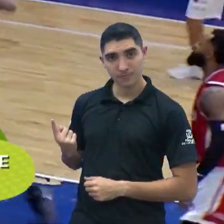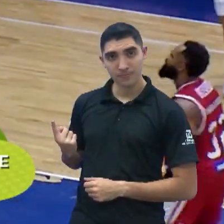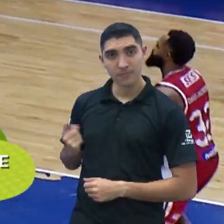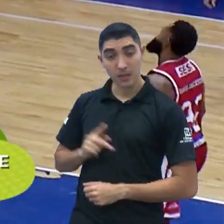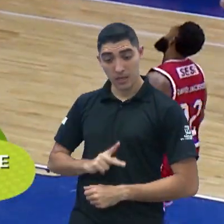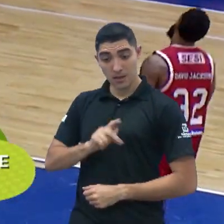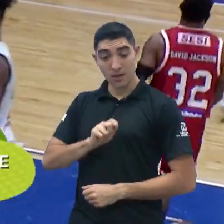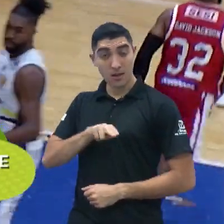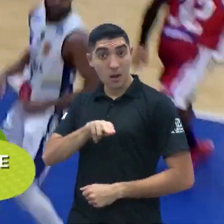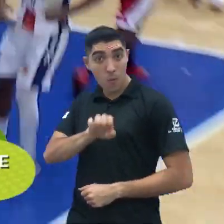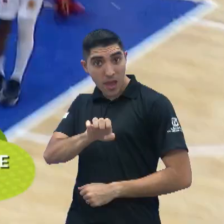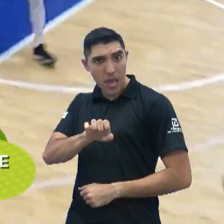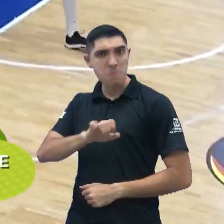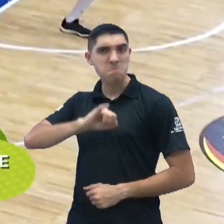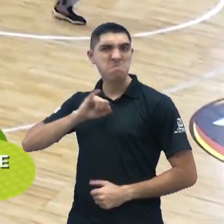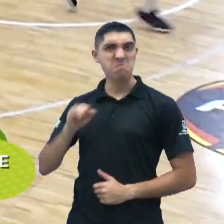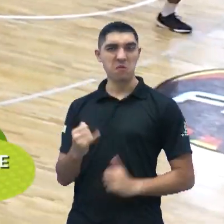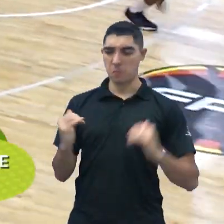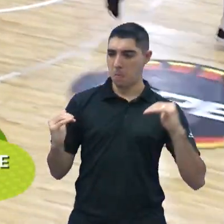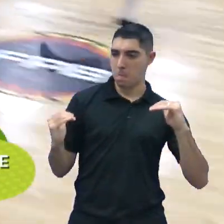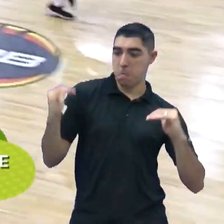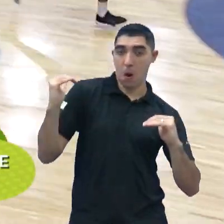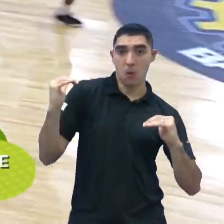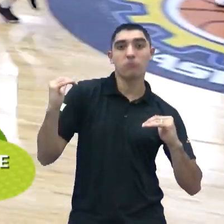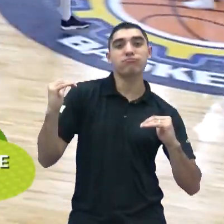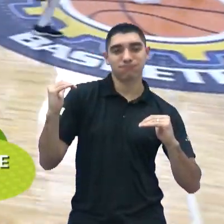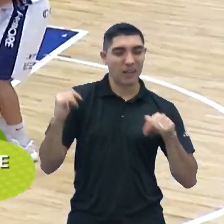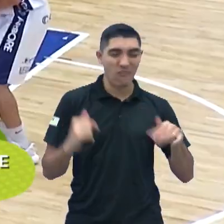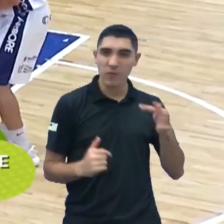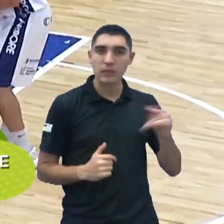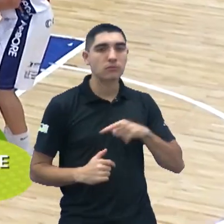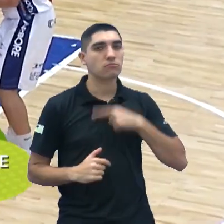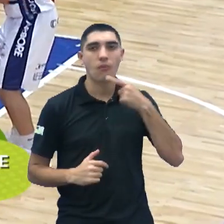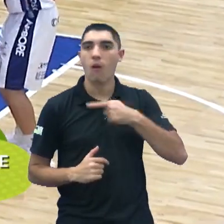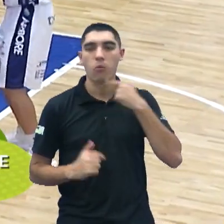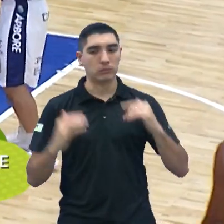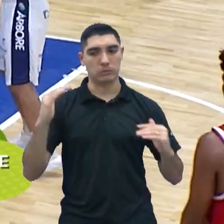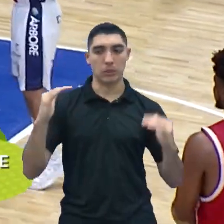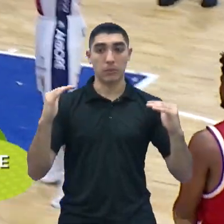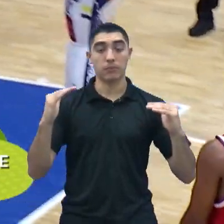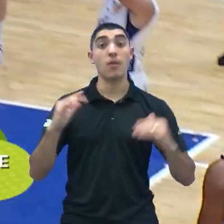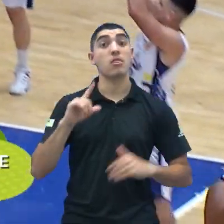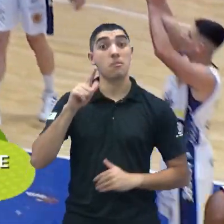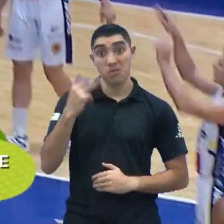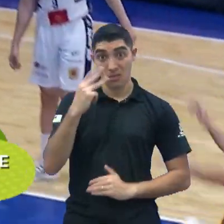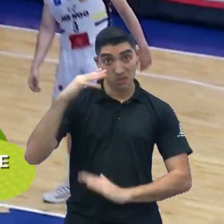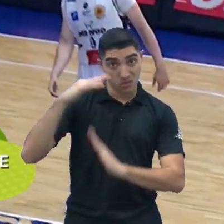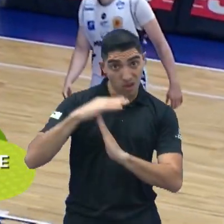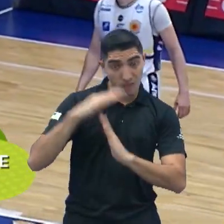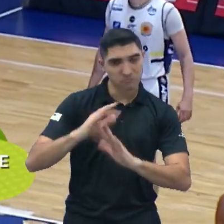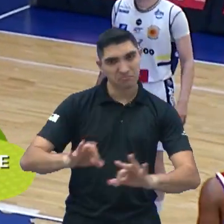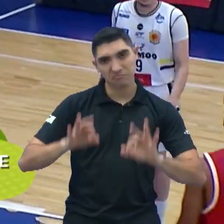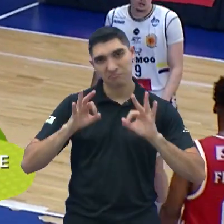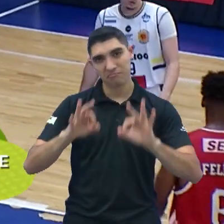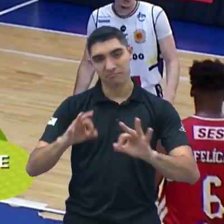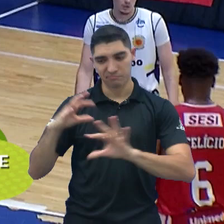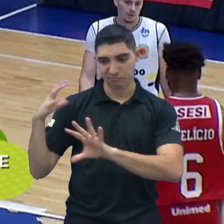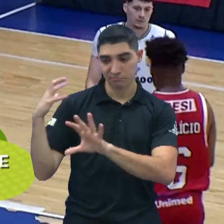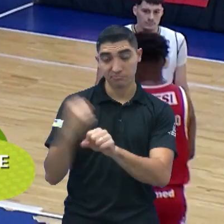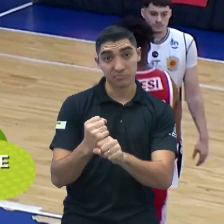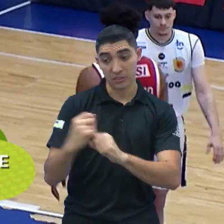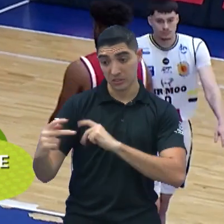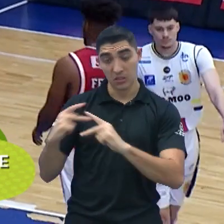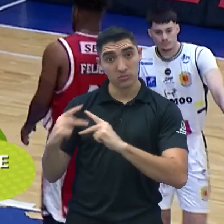Verzola acertou do perímetro e freou o time francano. E o terceiro quarto terminou com São José